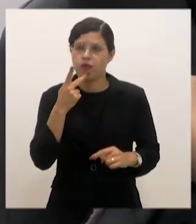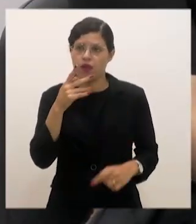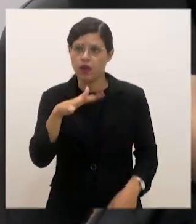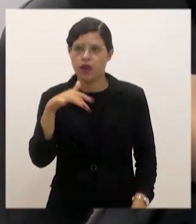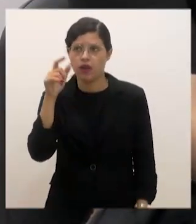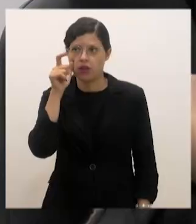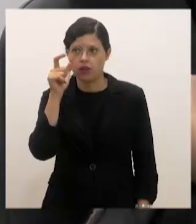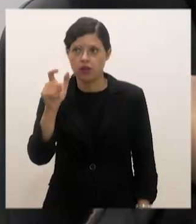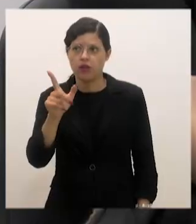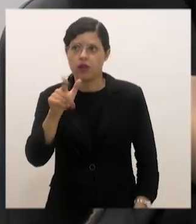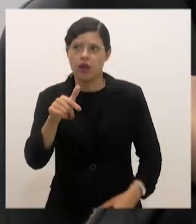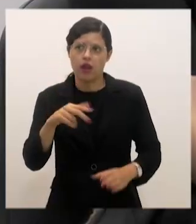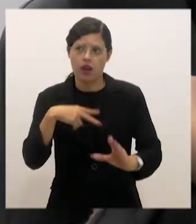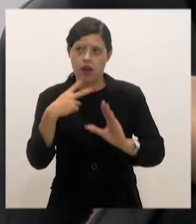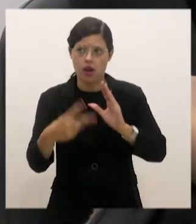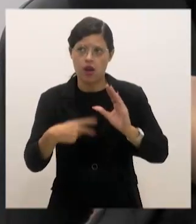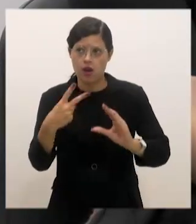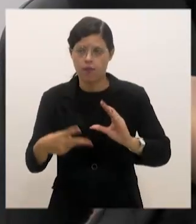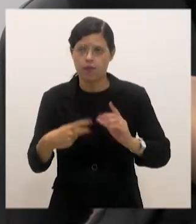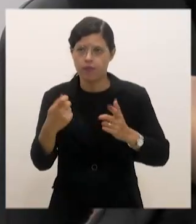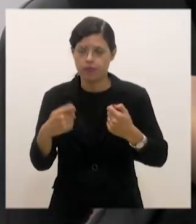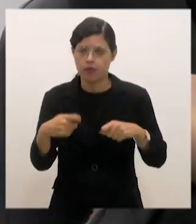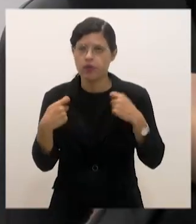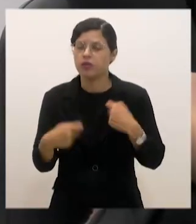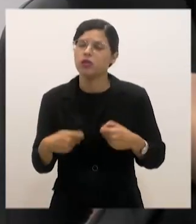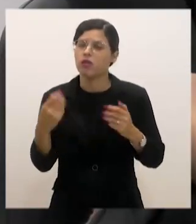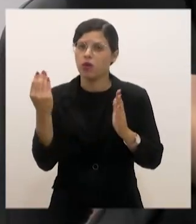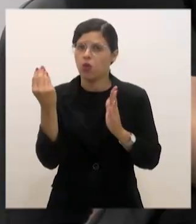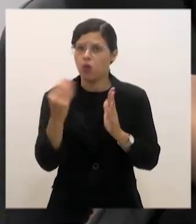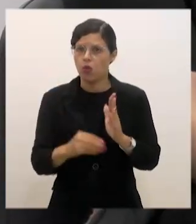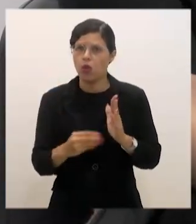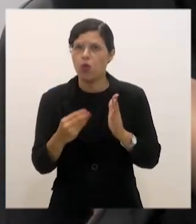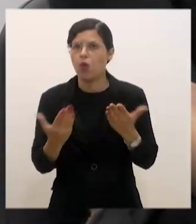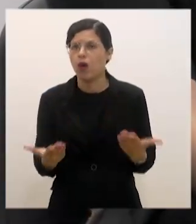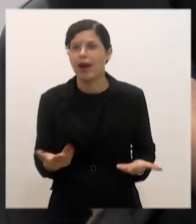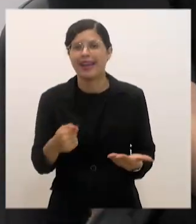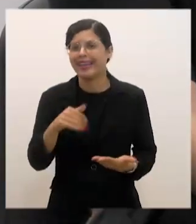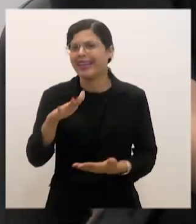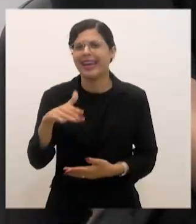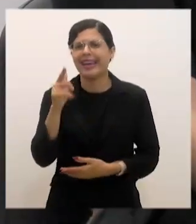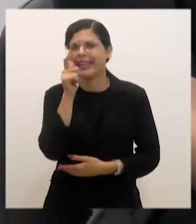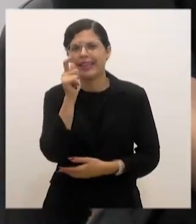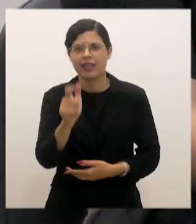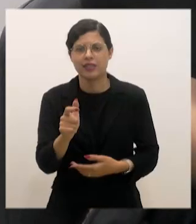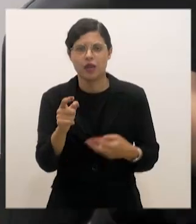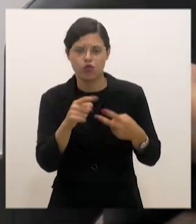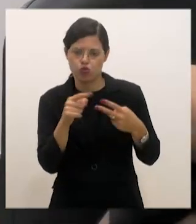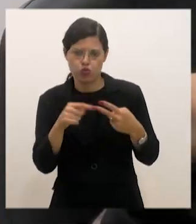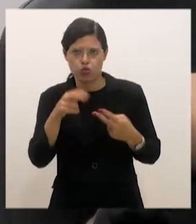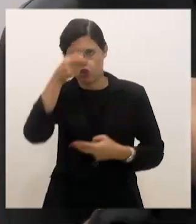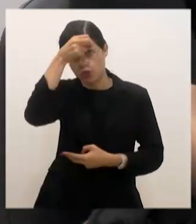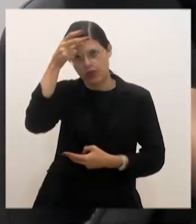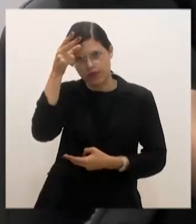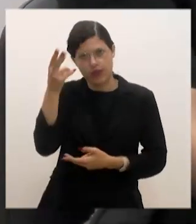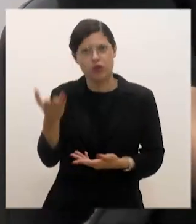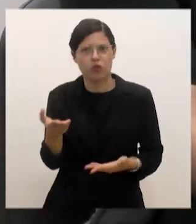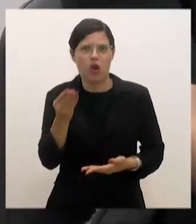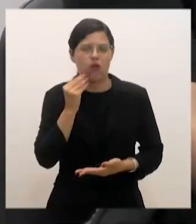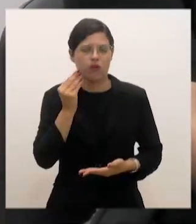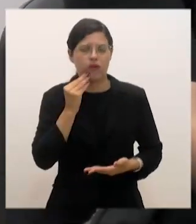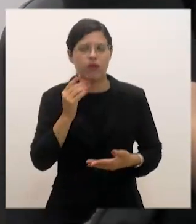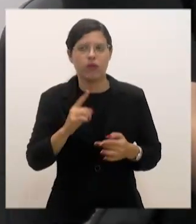interessadas são as câmaras. Ele devia citar que partes interessadas foram essas. Os dois prefeitos, óbvio, né,